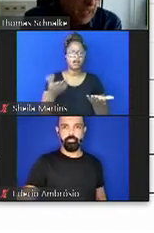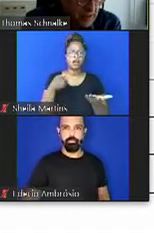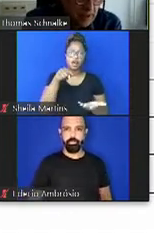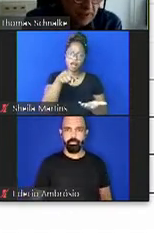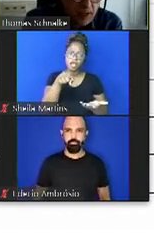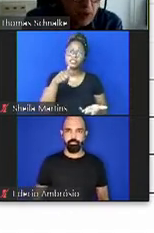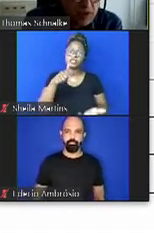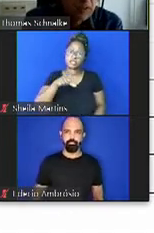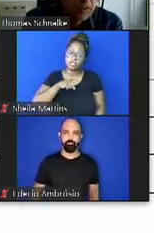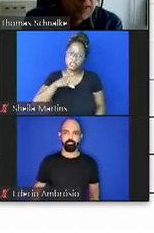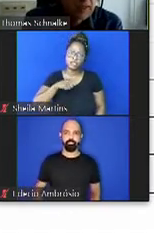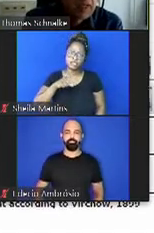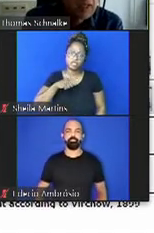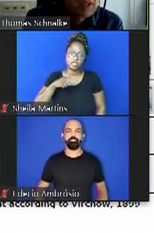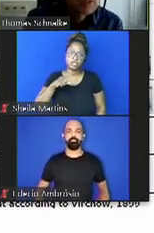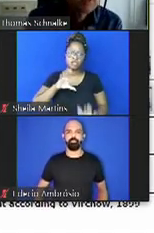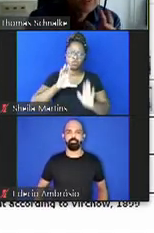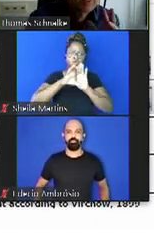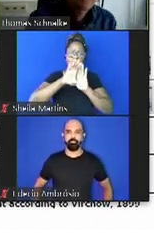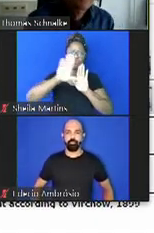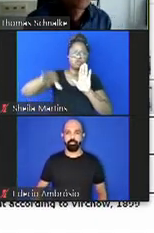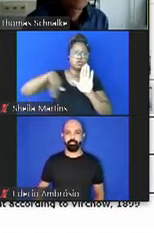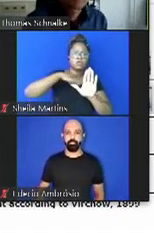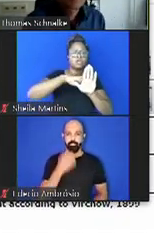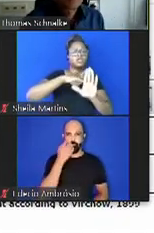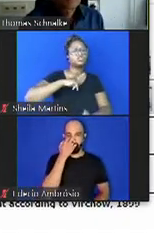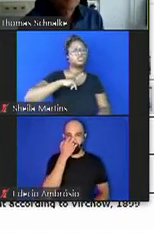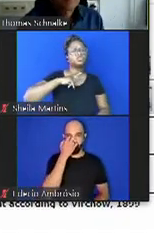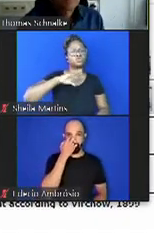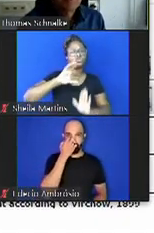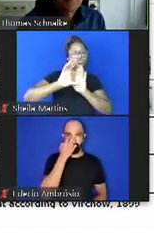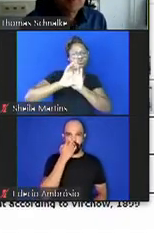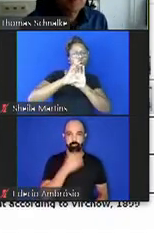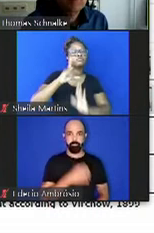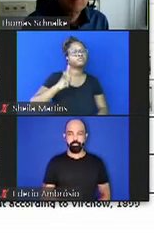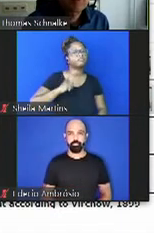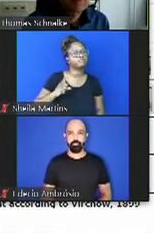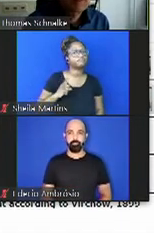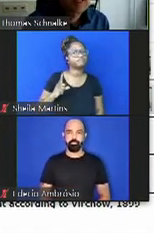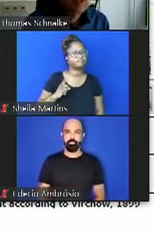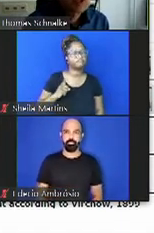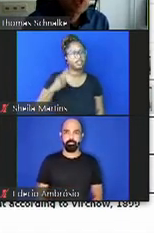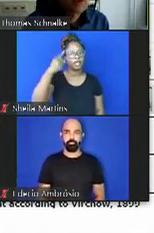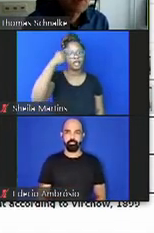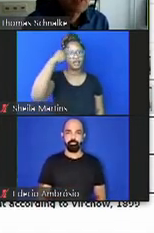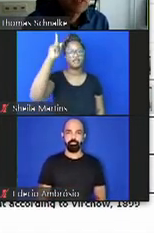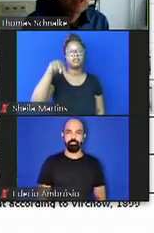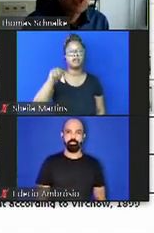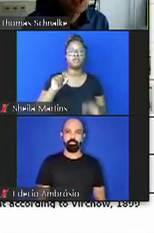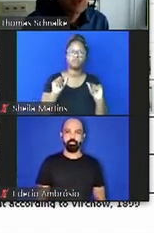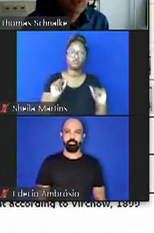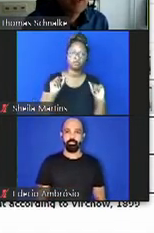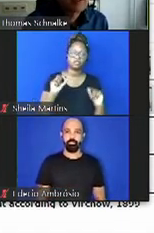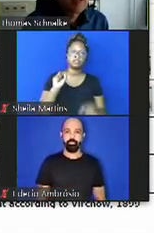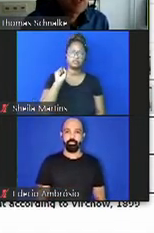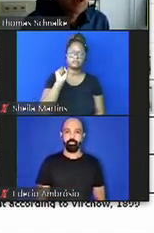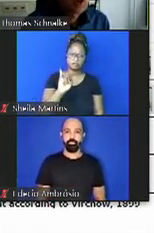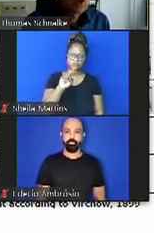Existia um conceito por trás dessa exposição. A ideia era, se isso é